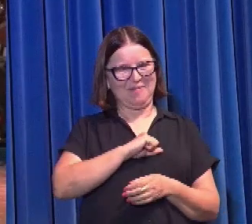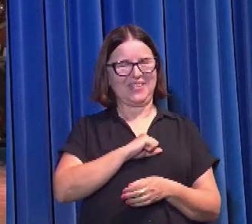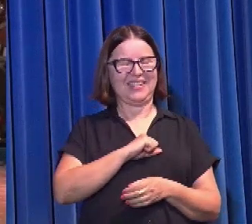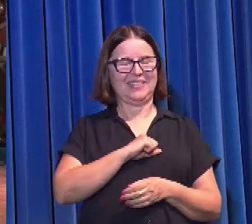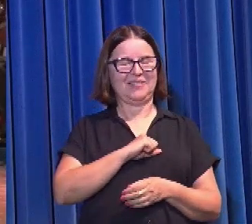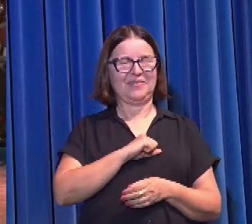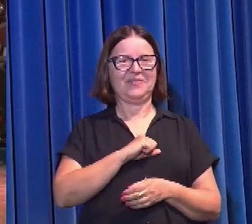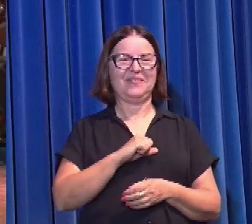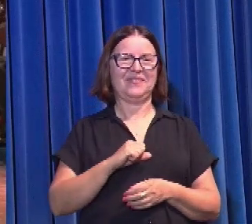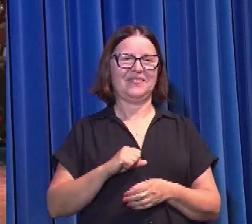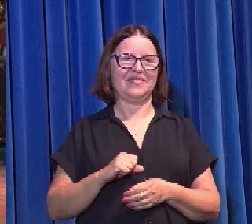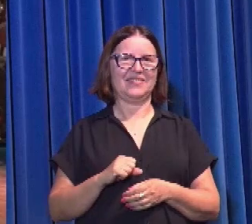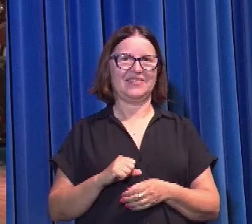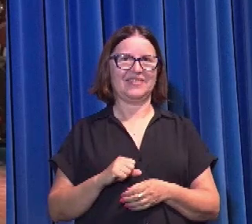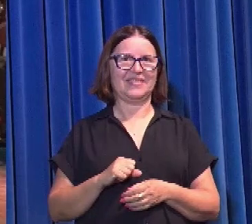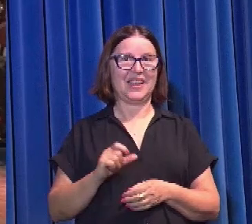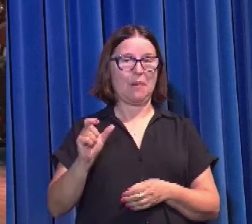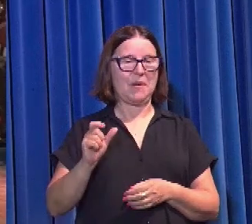dois